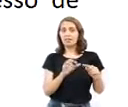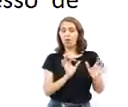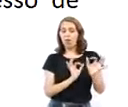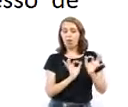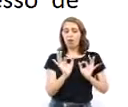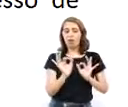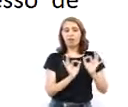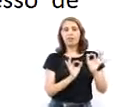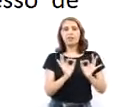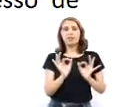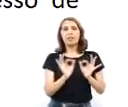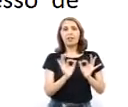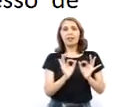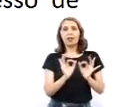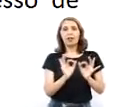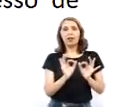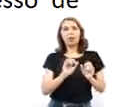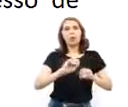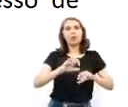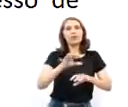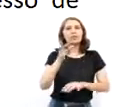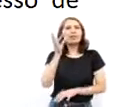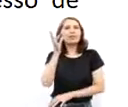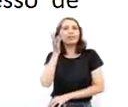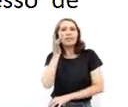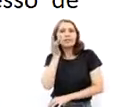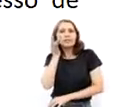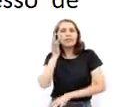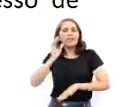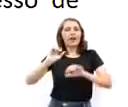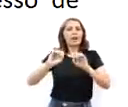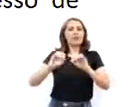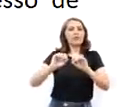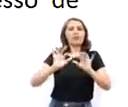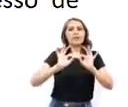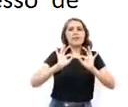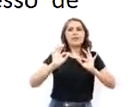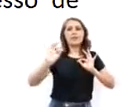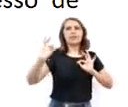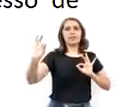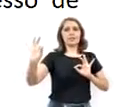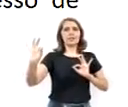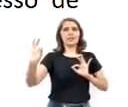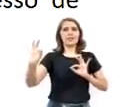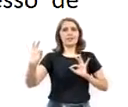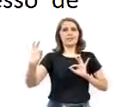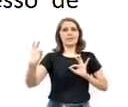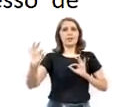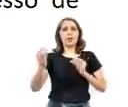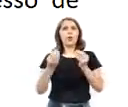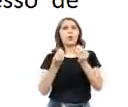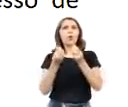a contraposição entre o ensino presencial e a educação à distância e a pretensa qualidade daquele em detrimento desse